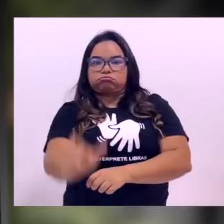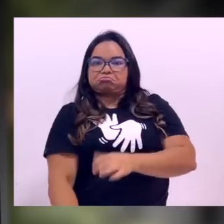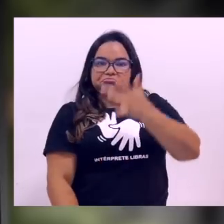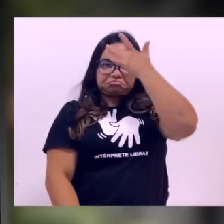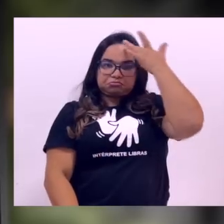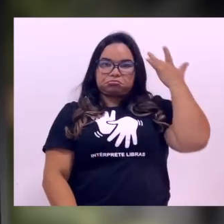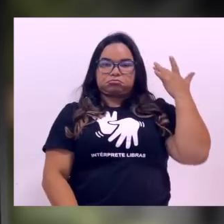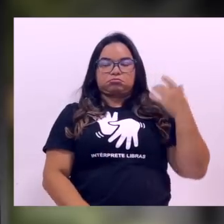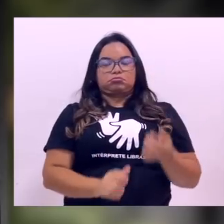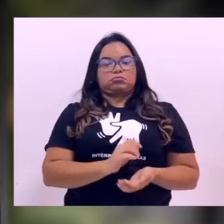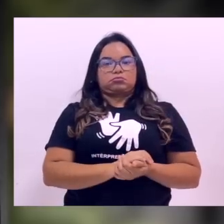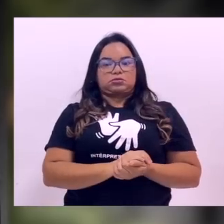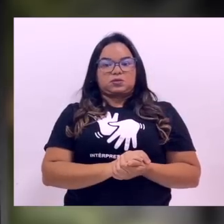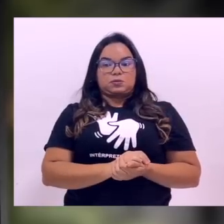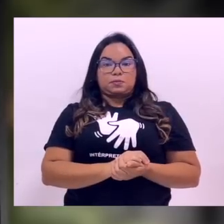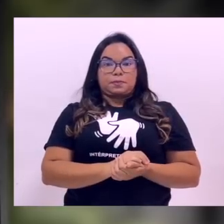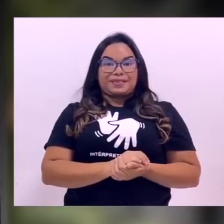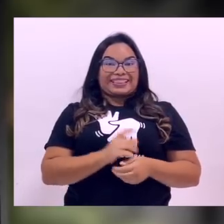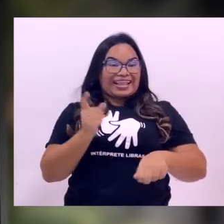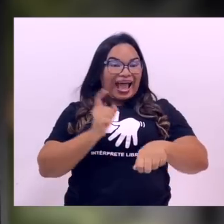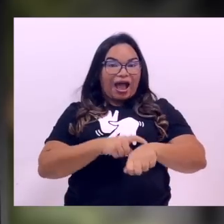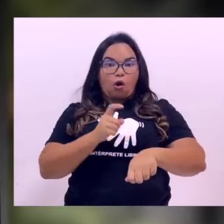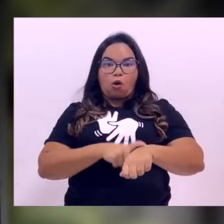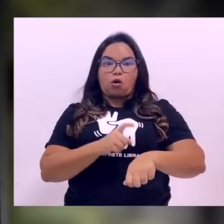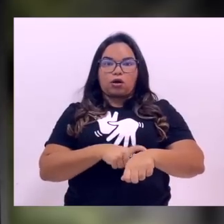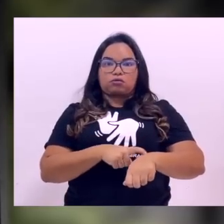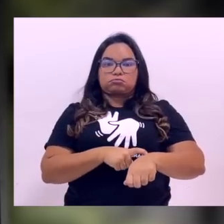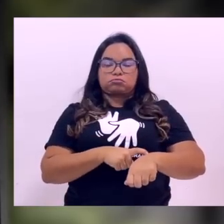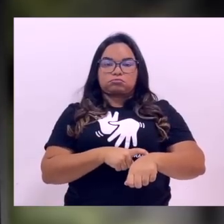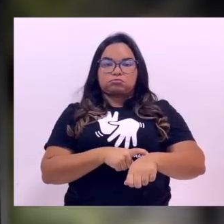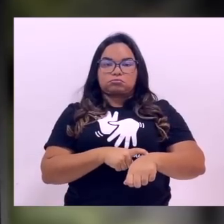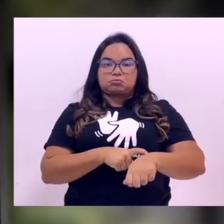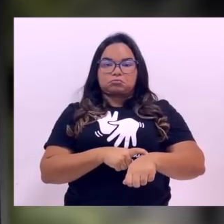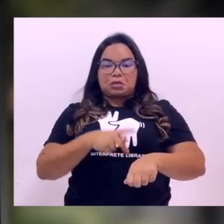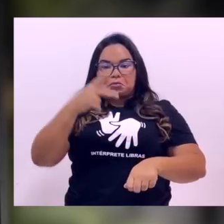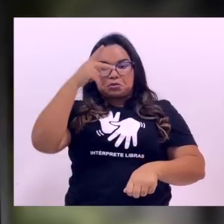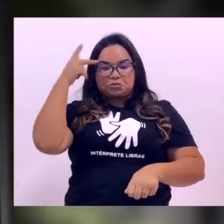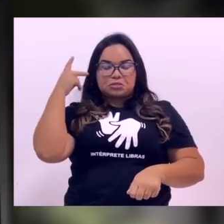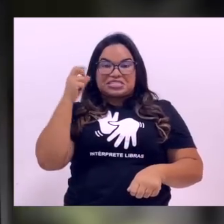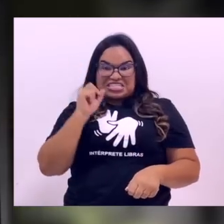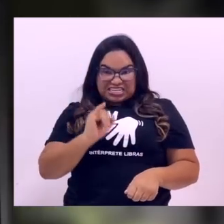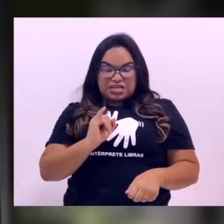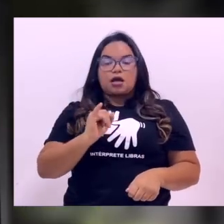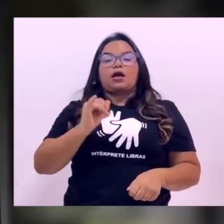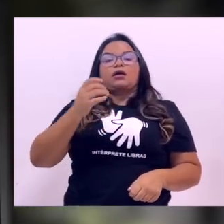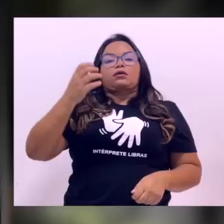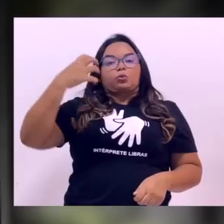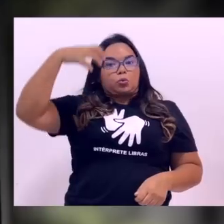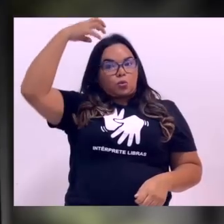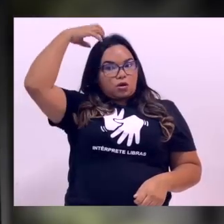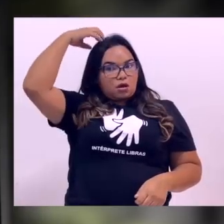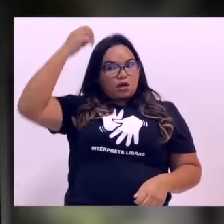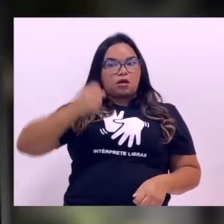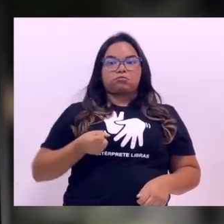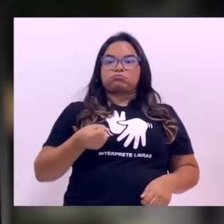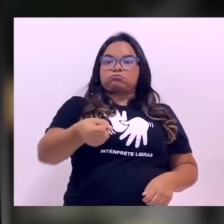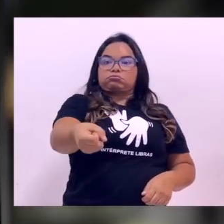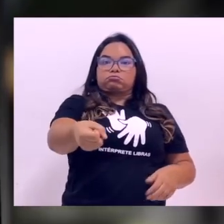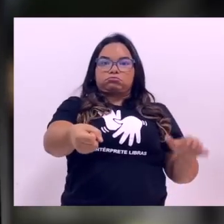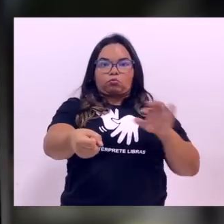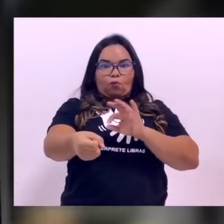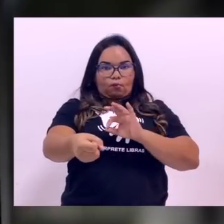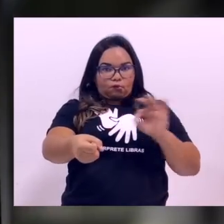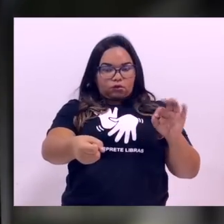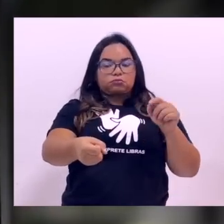imediato. Ela seria morta e morta no local. Era retirada e executada se o rei não lhe desse autorização